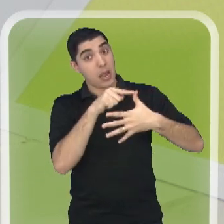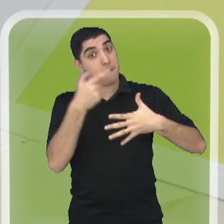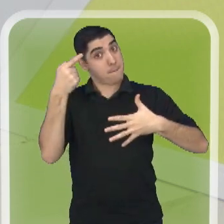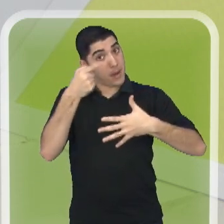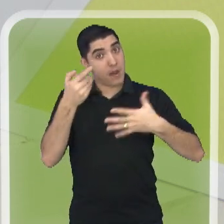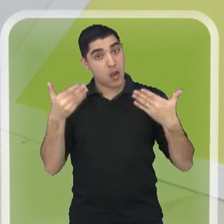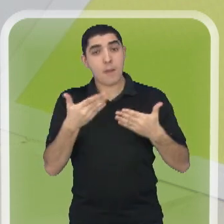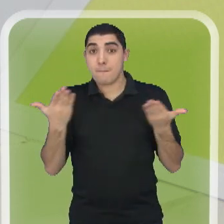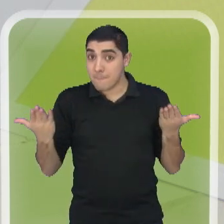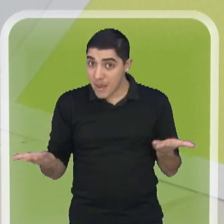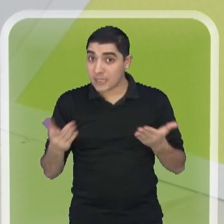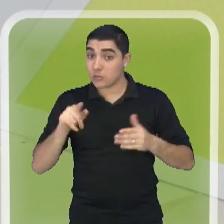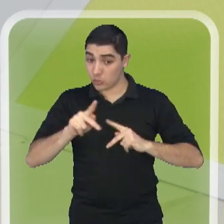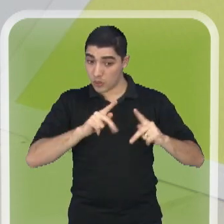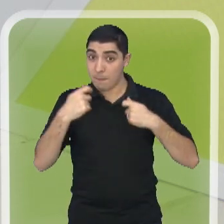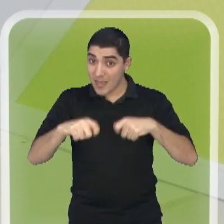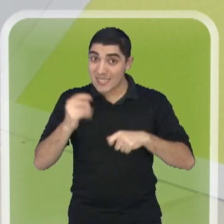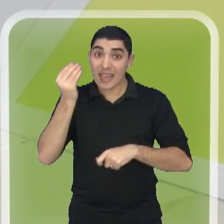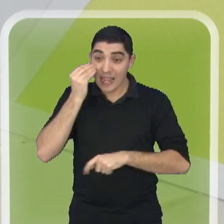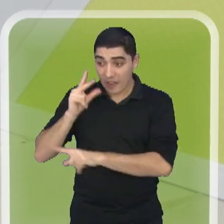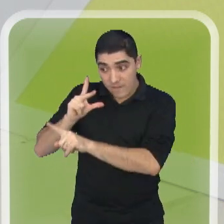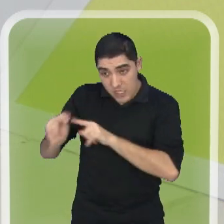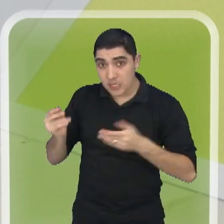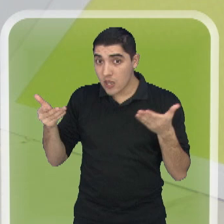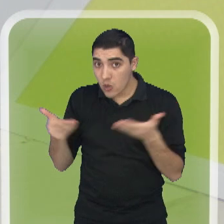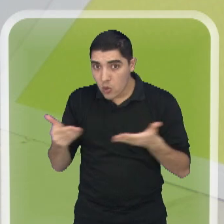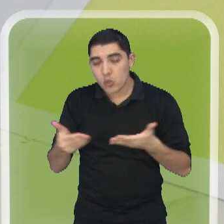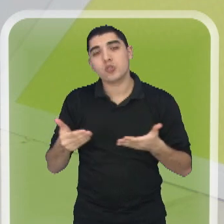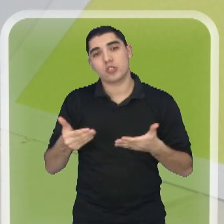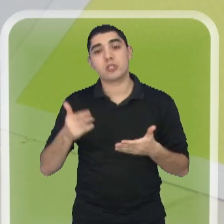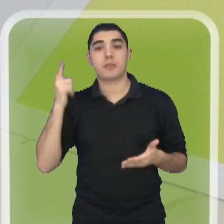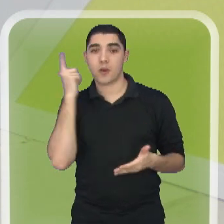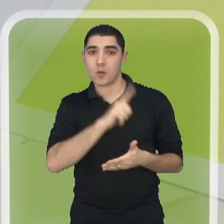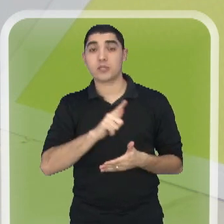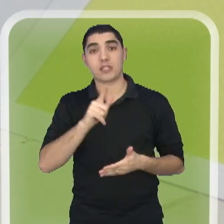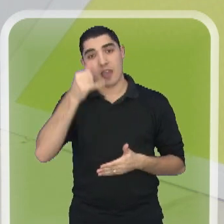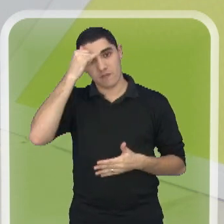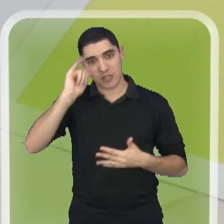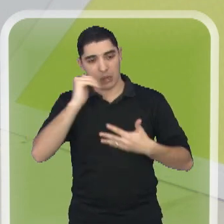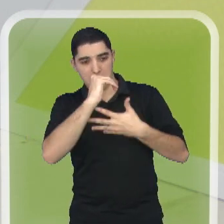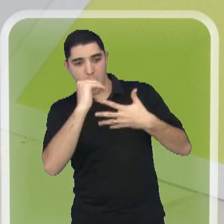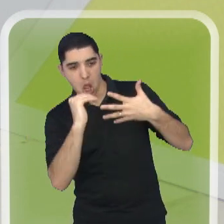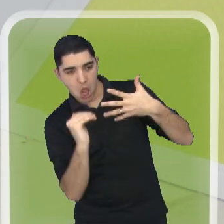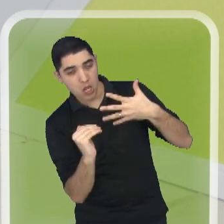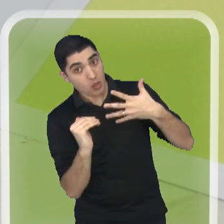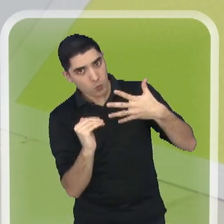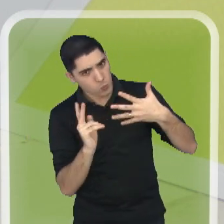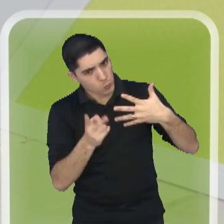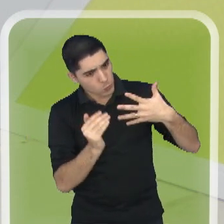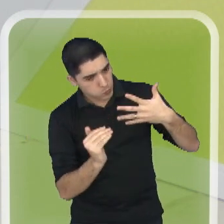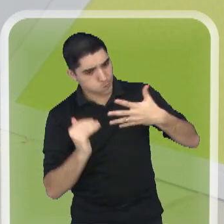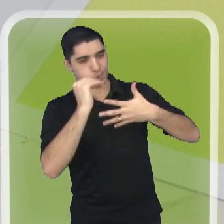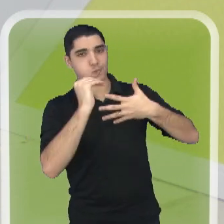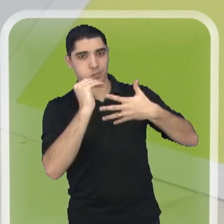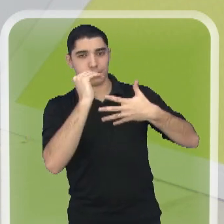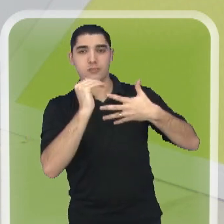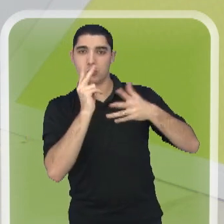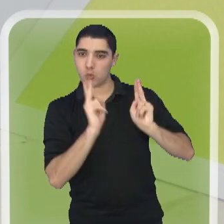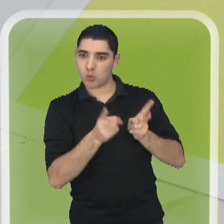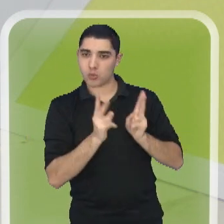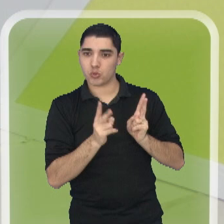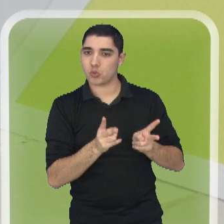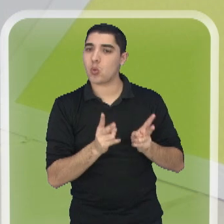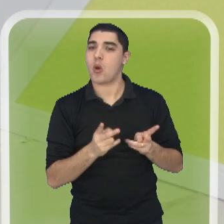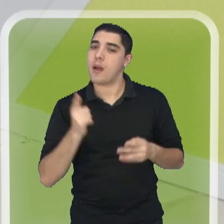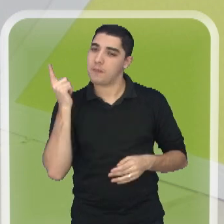o resultado para depois, a hora que equiparar as equipes, o São José não cair muito na tabela, provavelmente, a hora que igualar, deve cair pelo menos